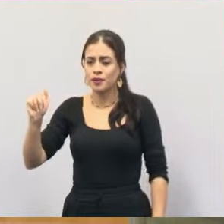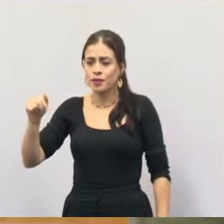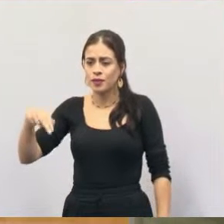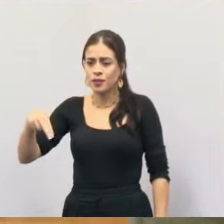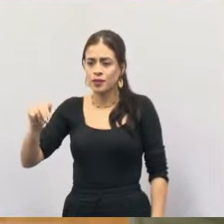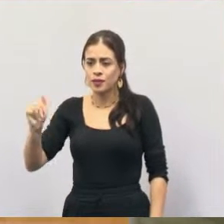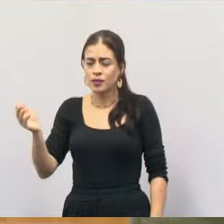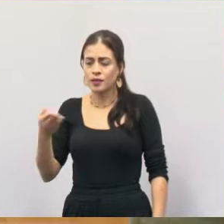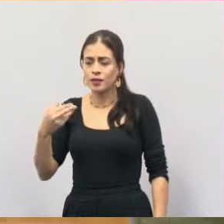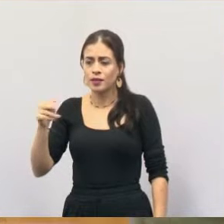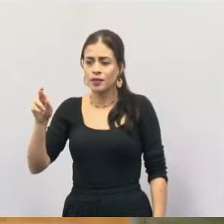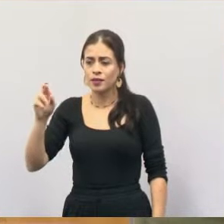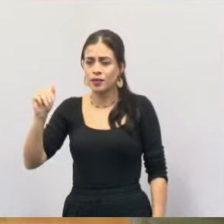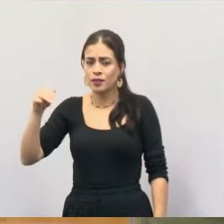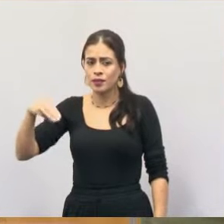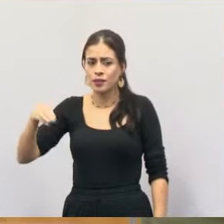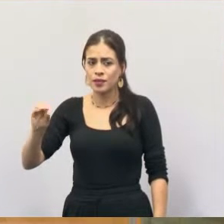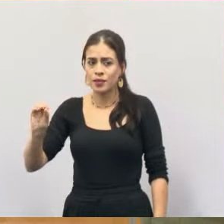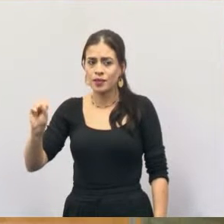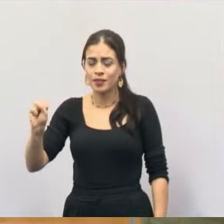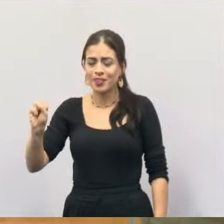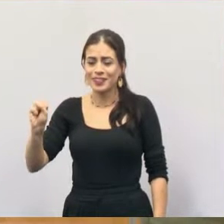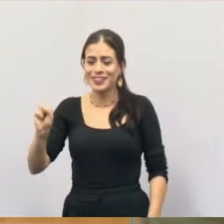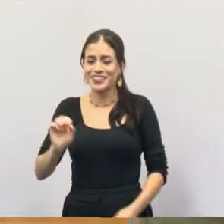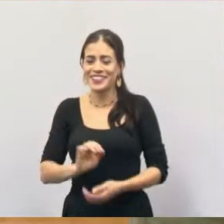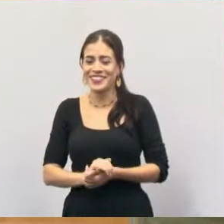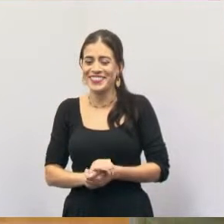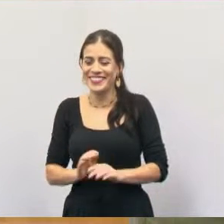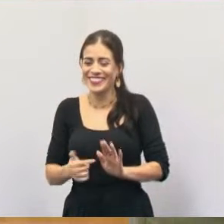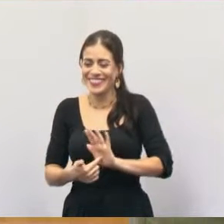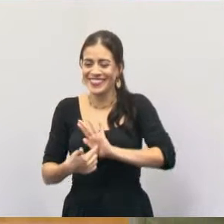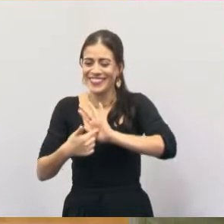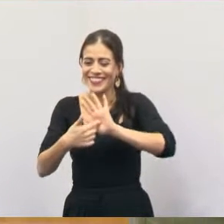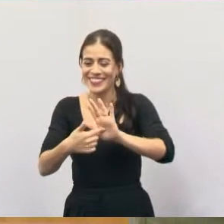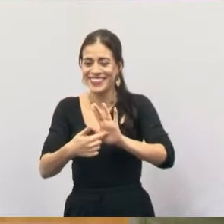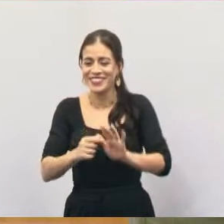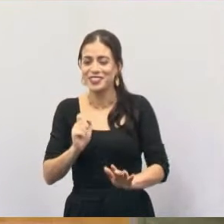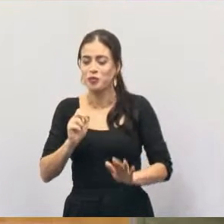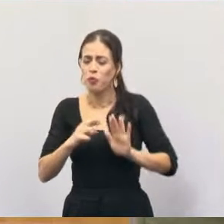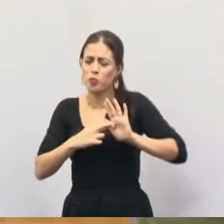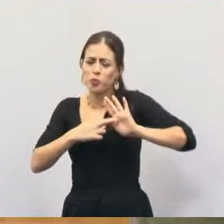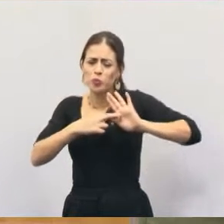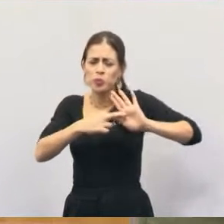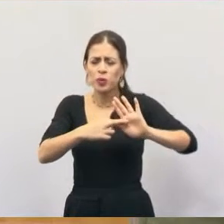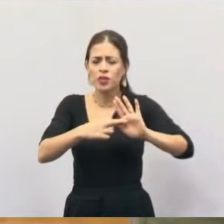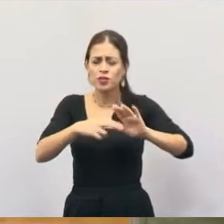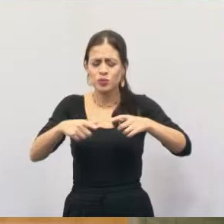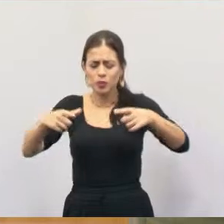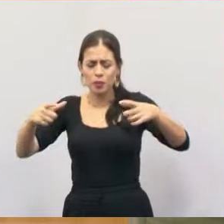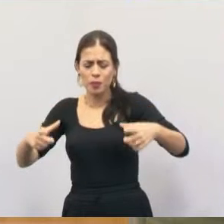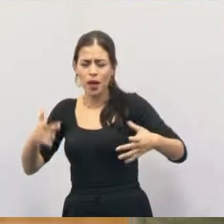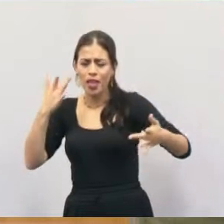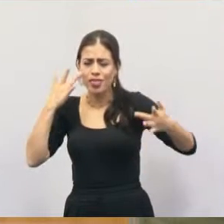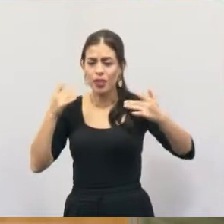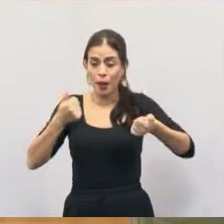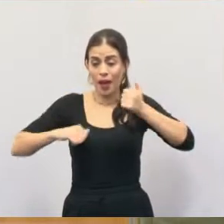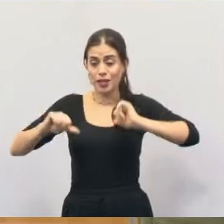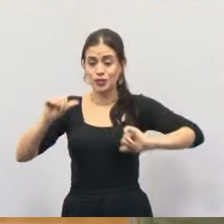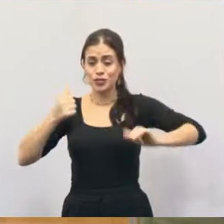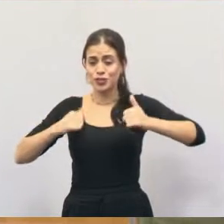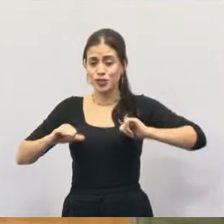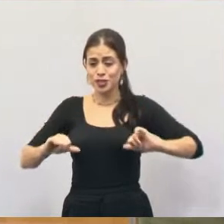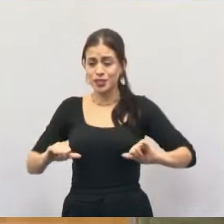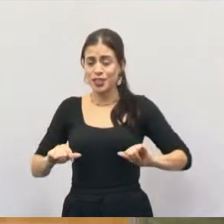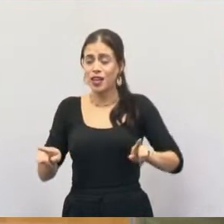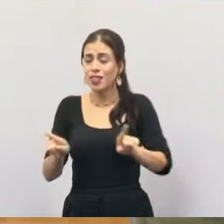Constituição apresentamos o exemplo de pessoa que você representou, seja nos palcos como artista, como era, ou